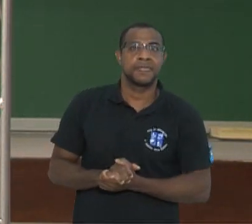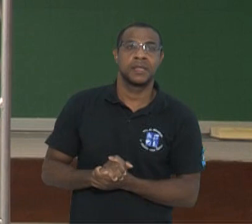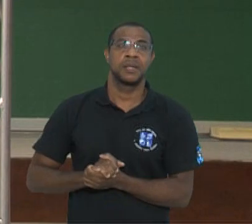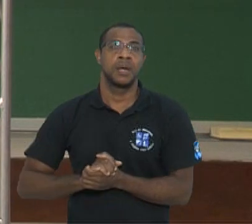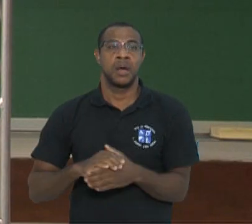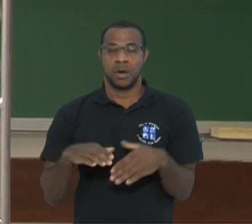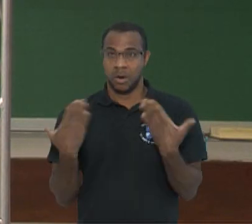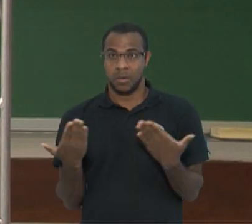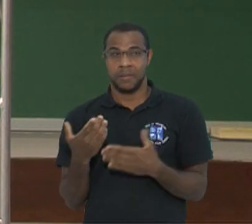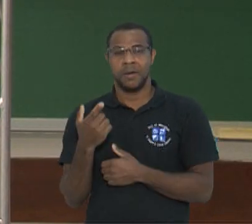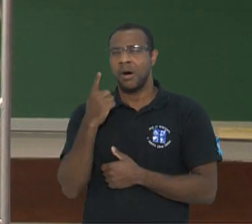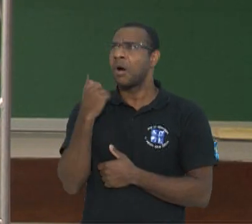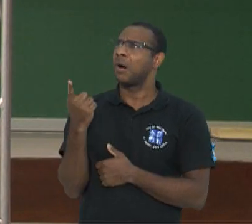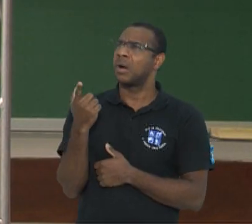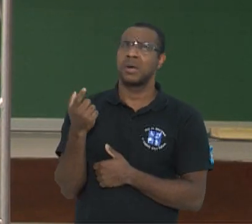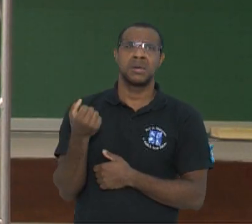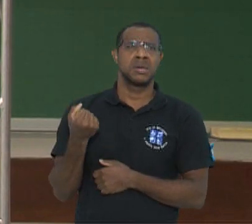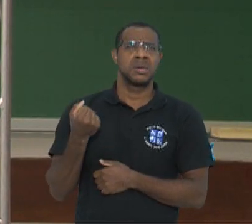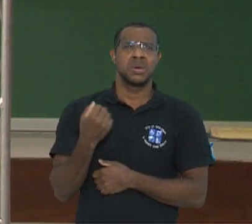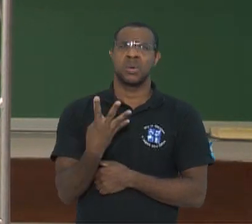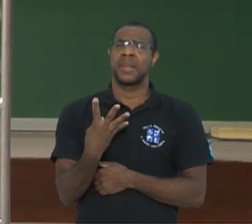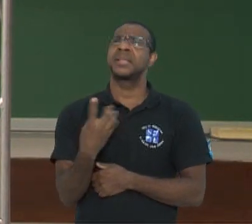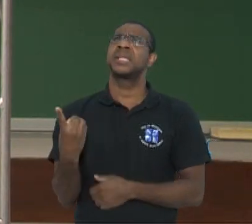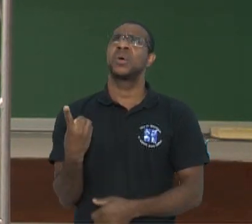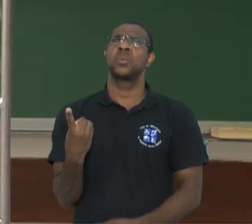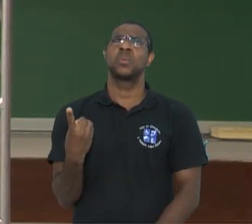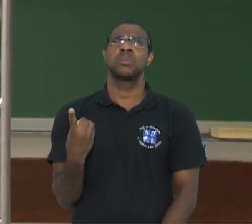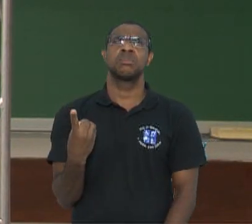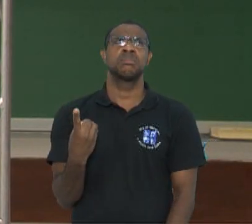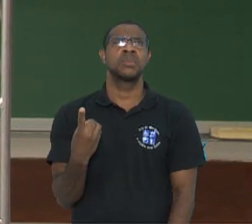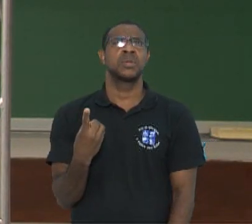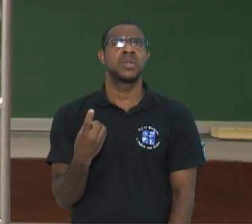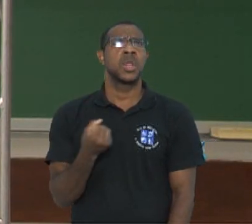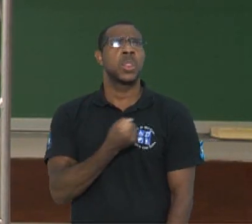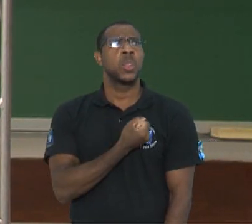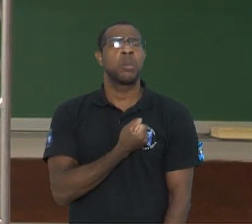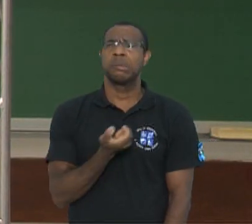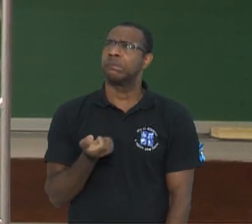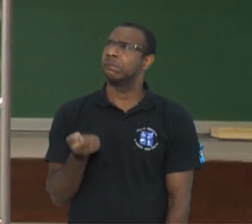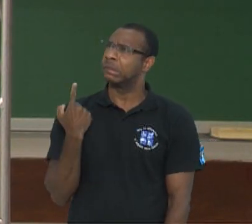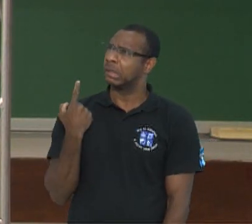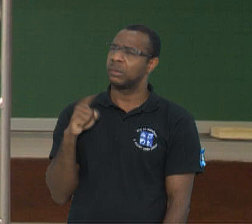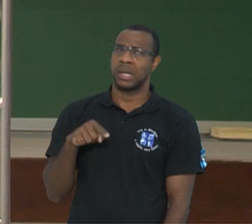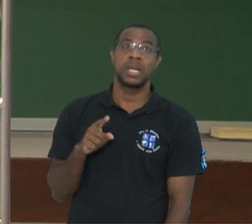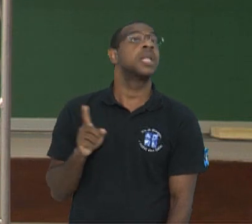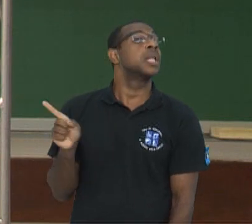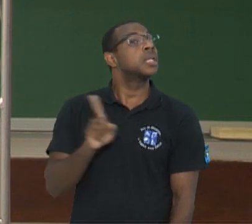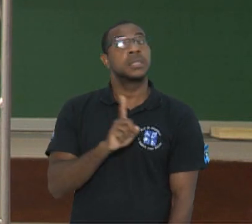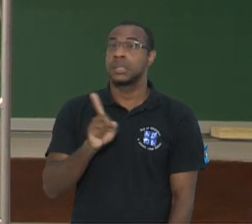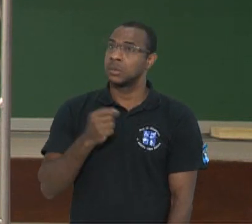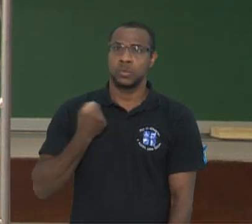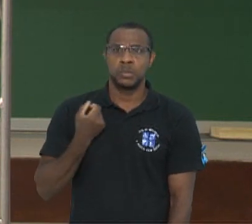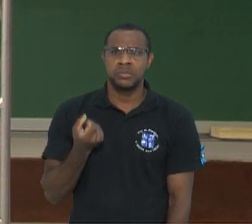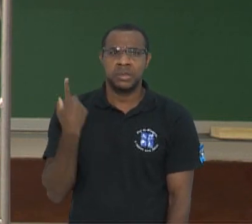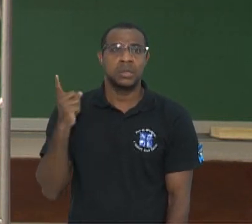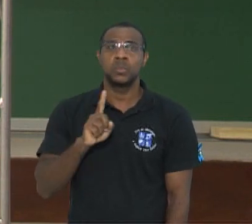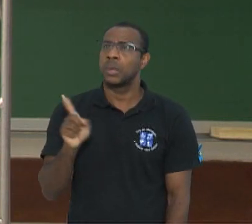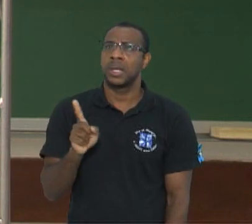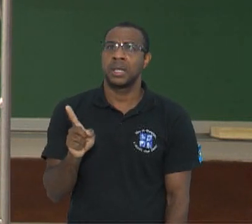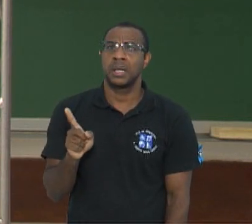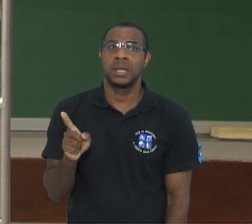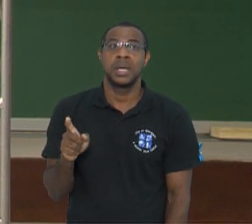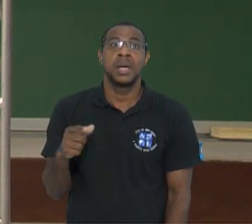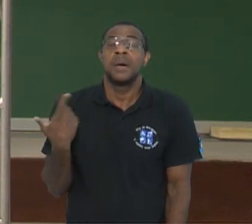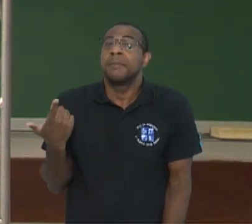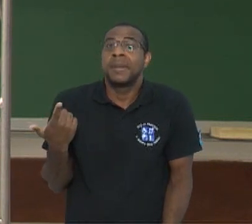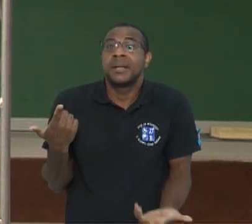estranho. Gente, 41 não é um número estranho, tá? Raiz quadrada de 41 não é um número estranho. Ele só não tem como ser escrito